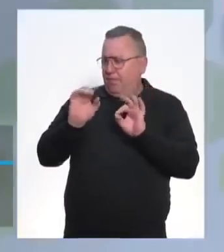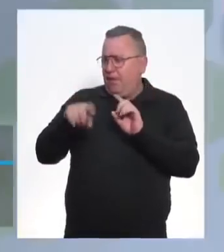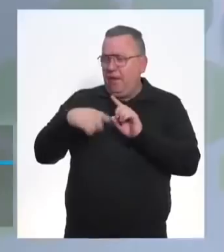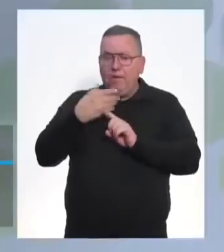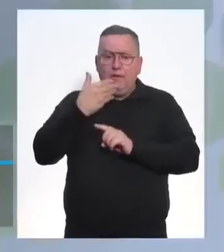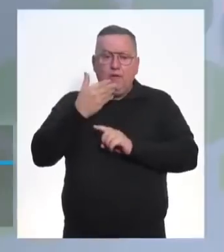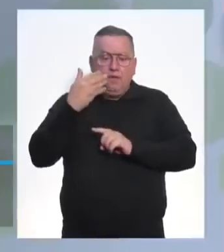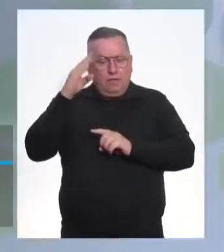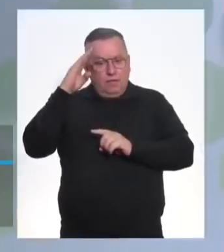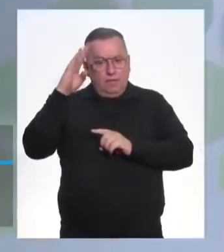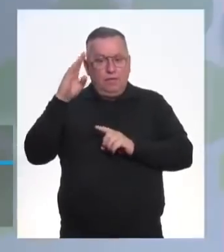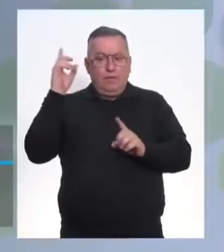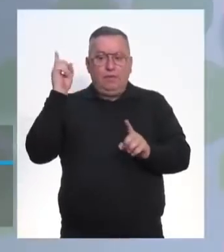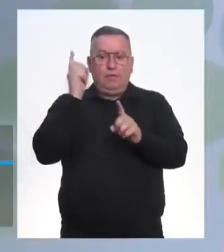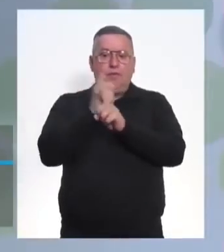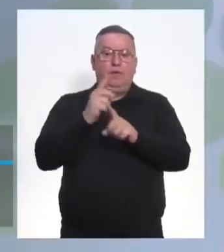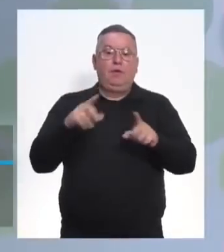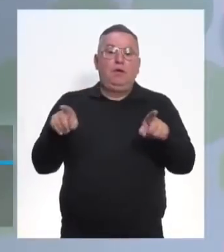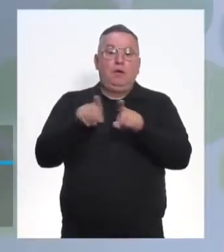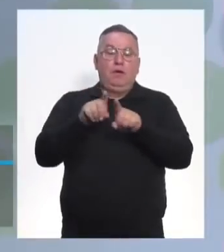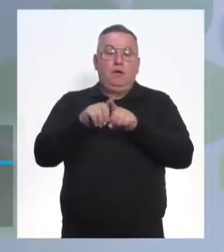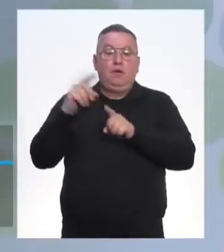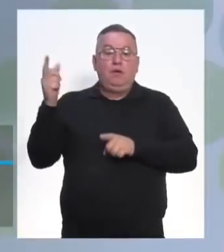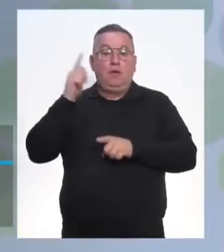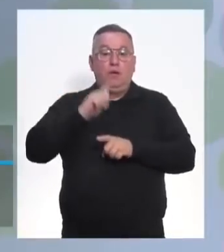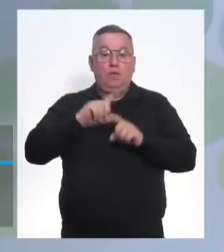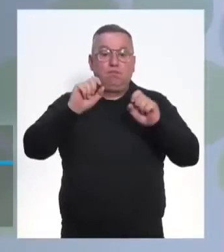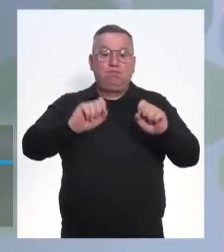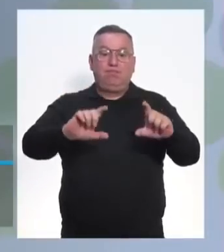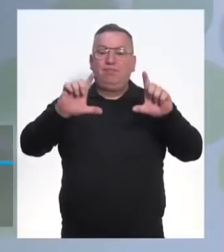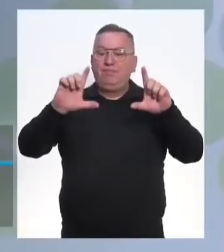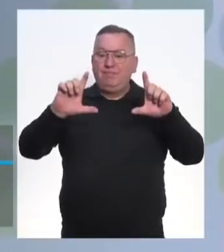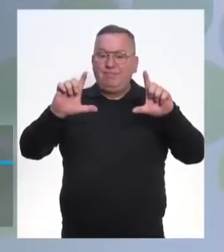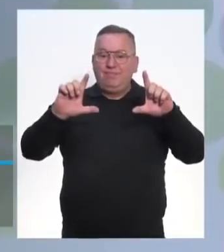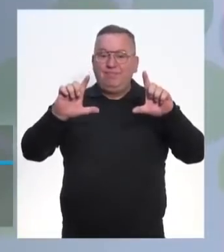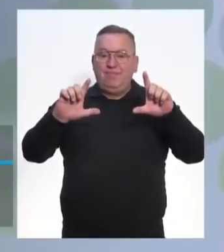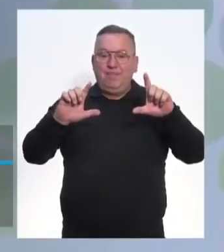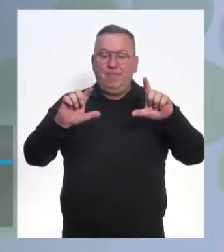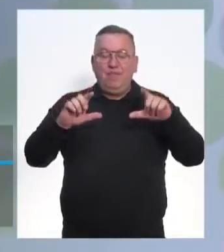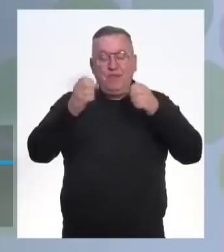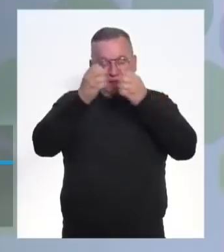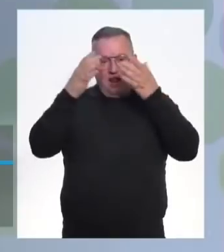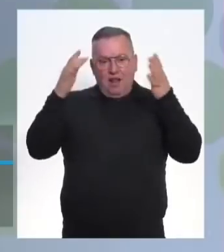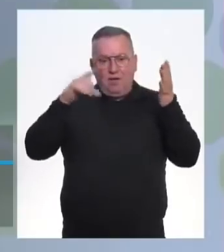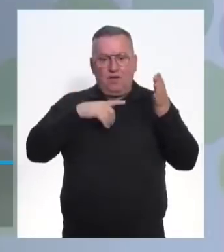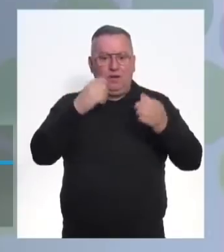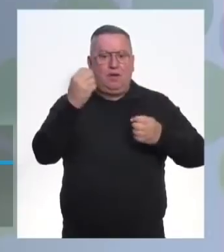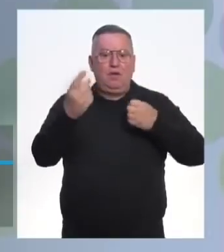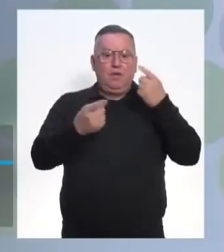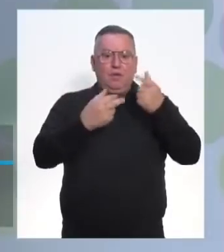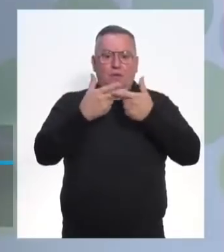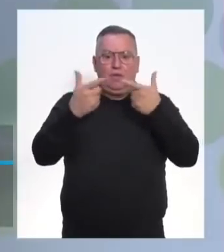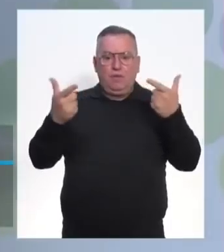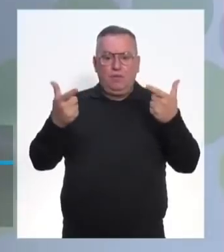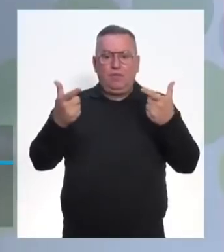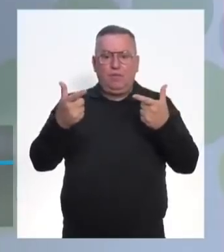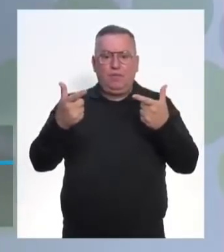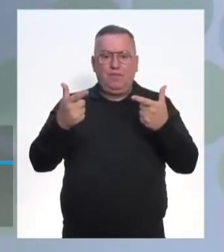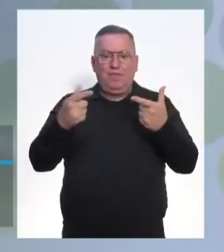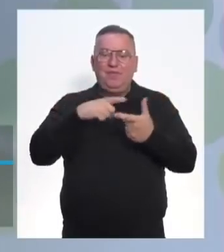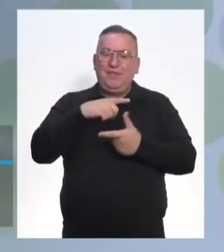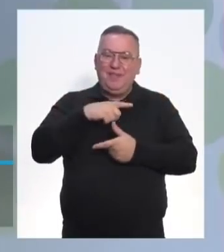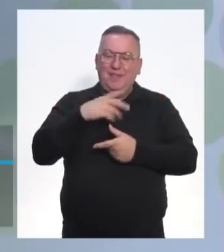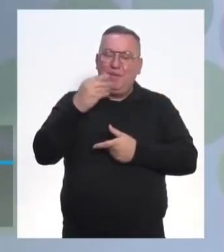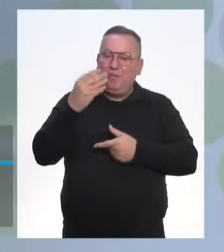fácil, principalmente para localizar aí e conseguir enquadrar essas imagens. E, claro, já tenho algumas imagens, muitas, né, Ale? Já